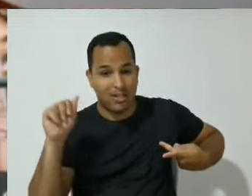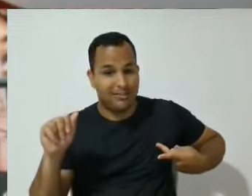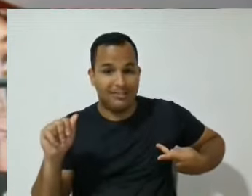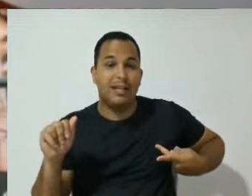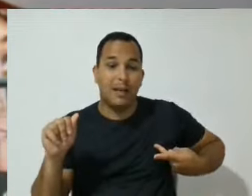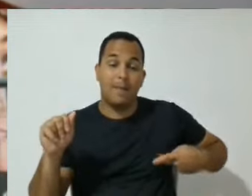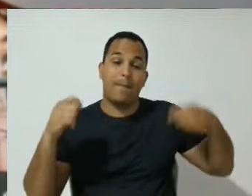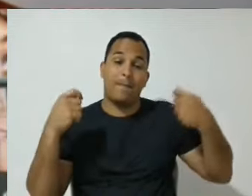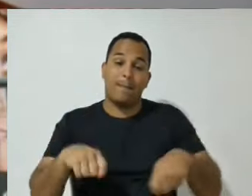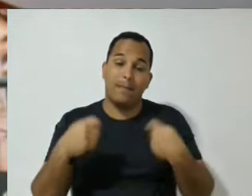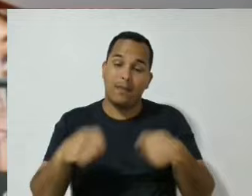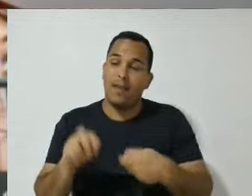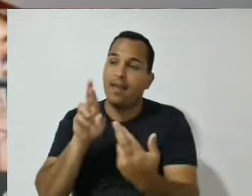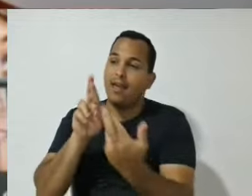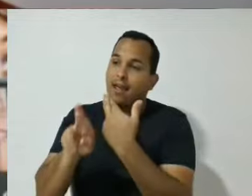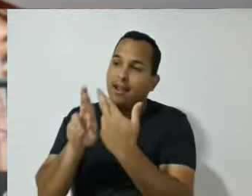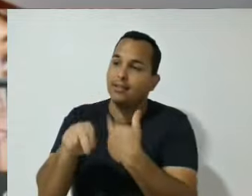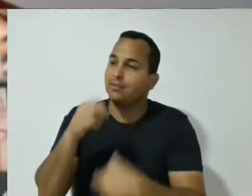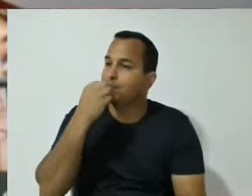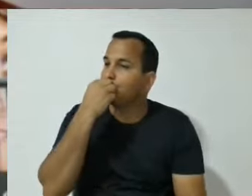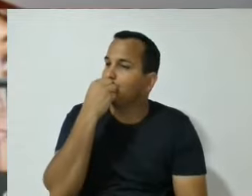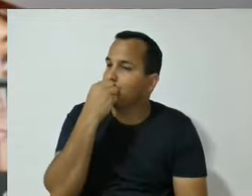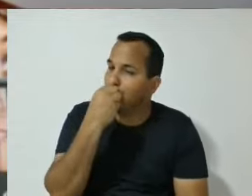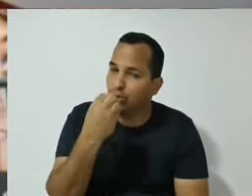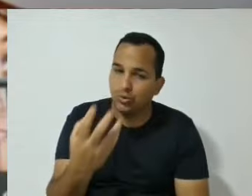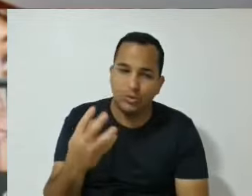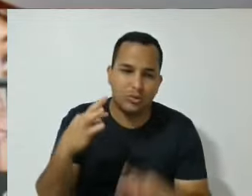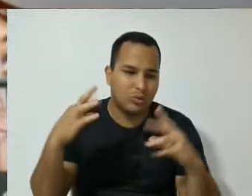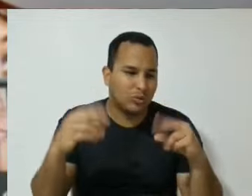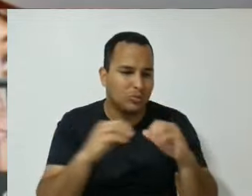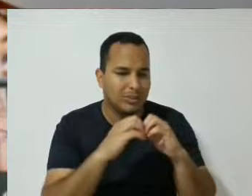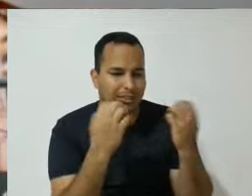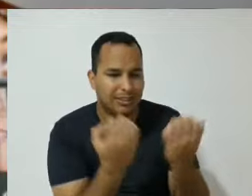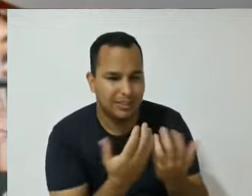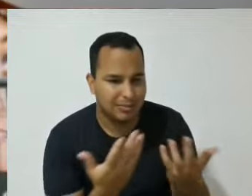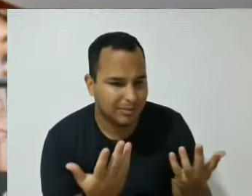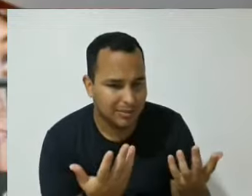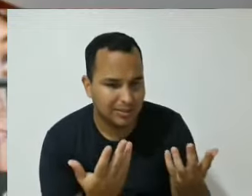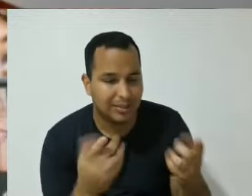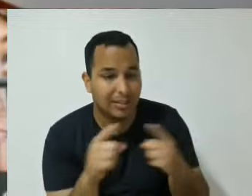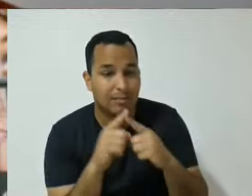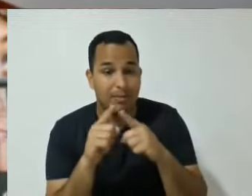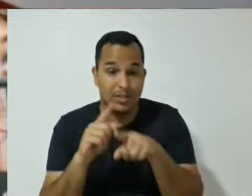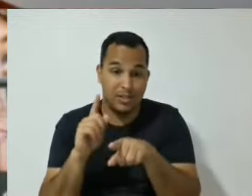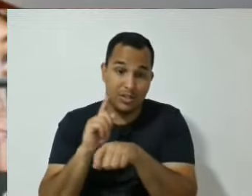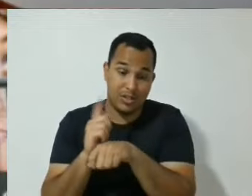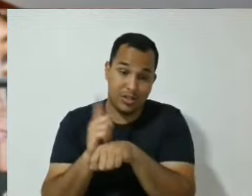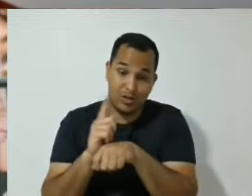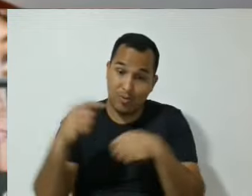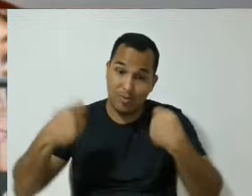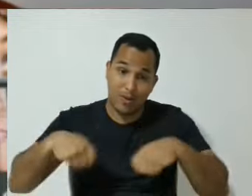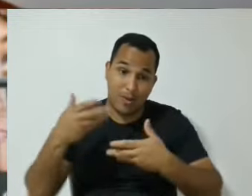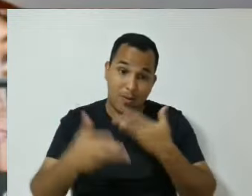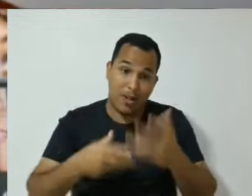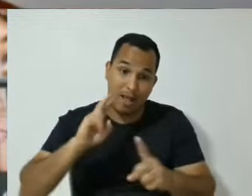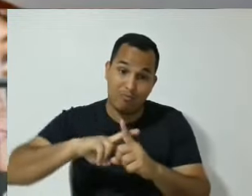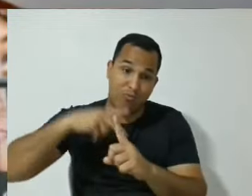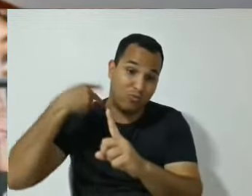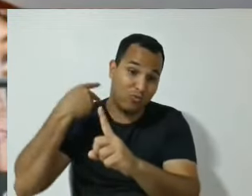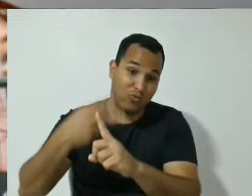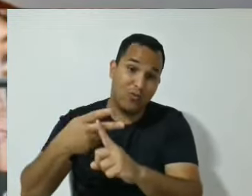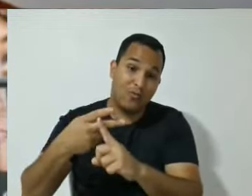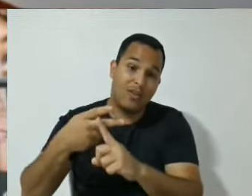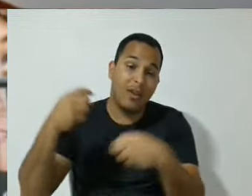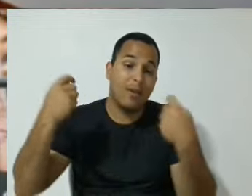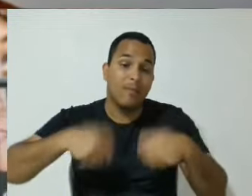relação harmoniosa com todo mundo da equipe, e o gestor tem que ter um cuidado redobrado, né? Porque ele tem na sua